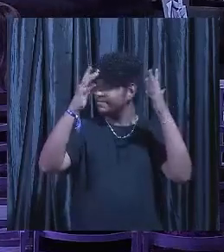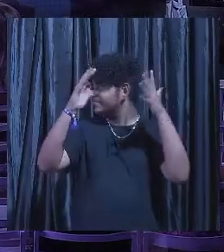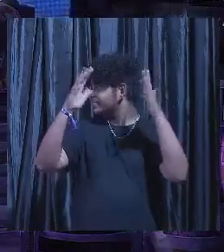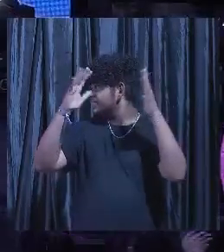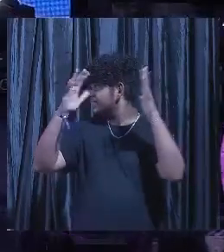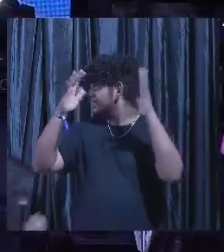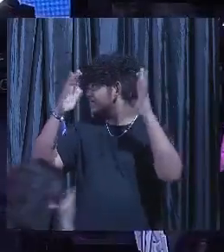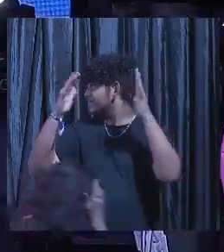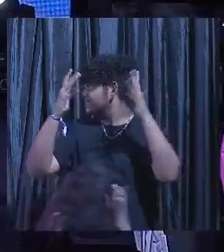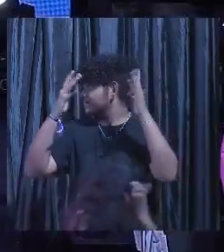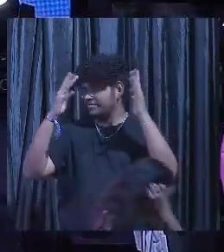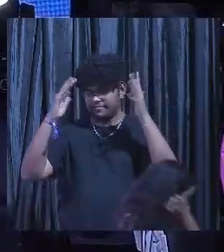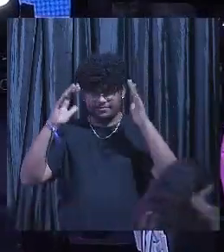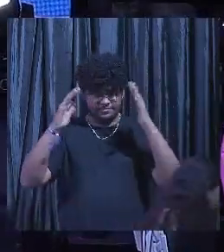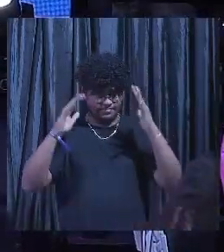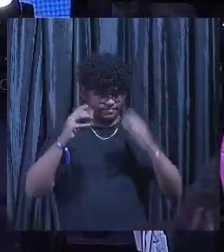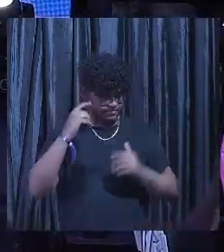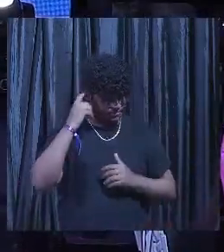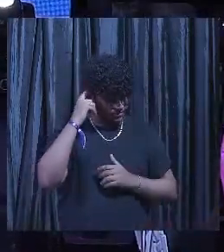Obrigada.